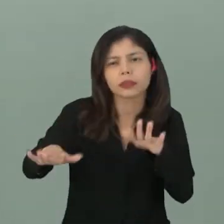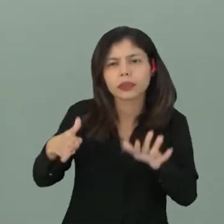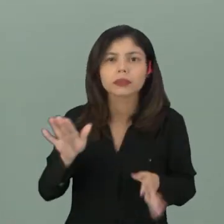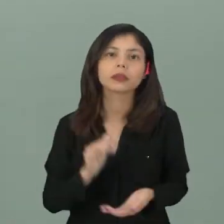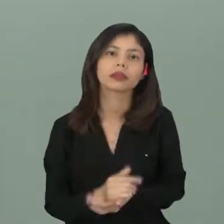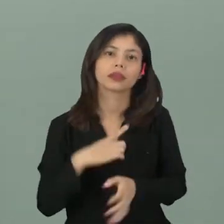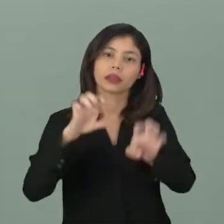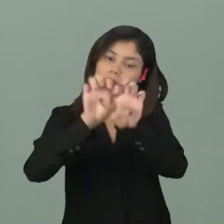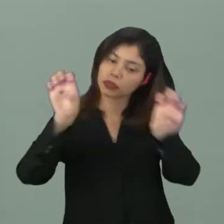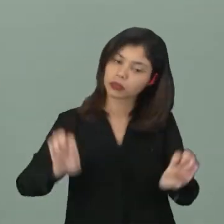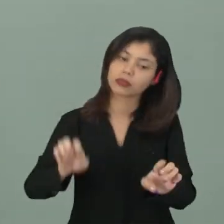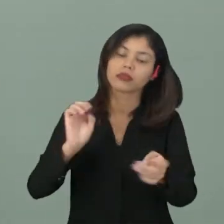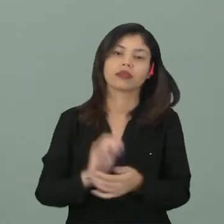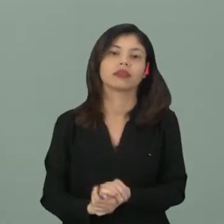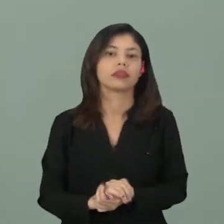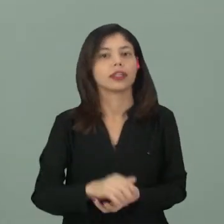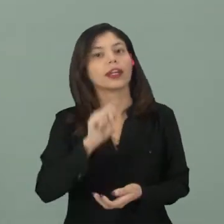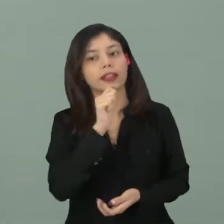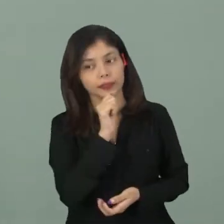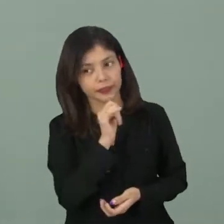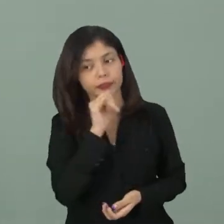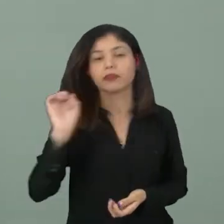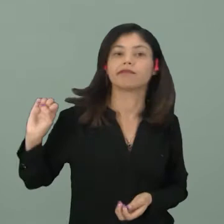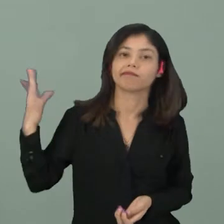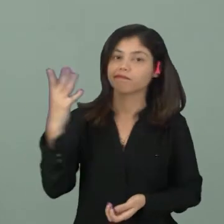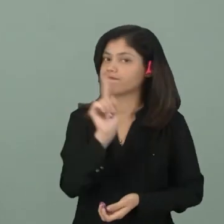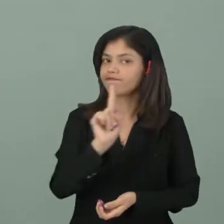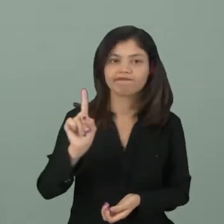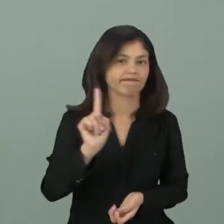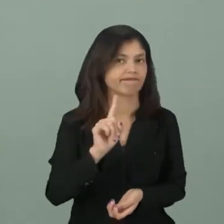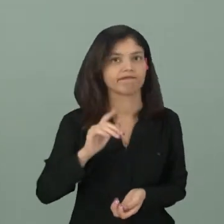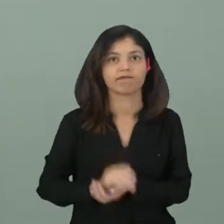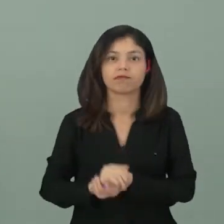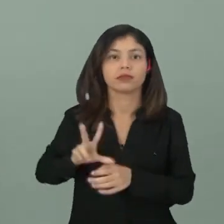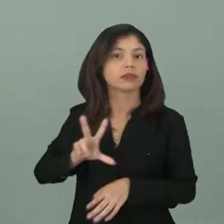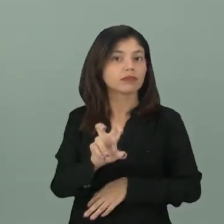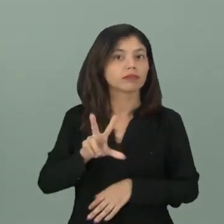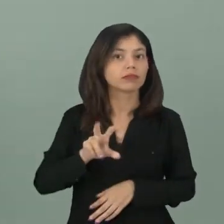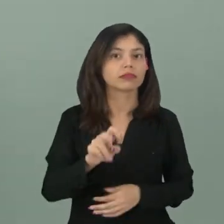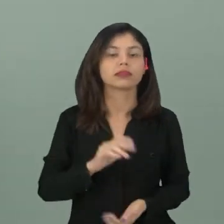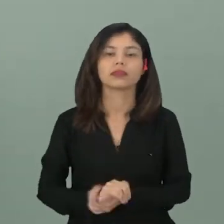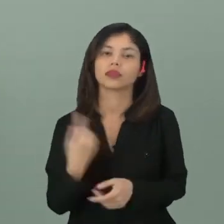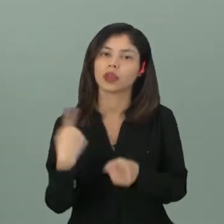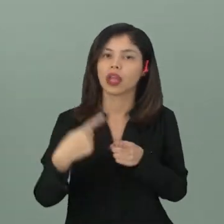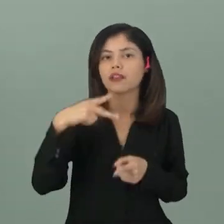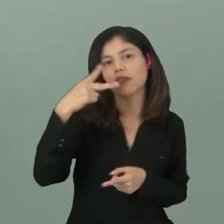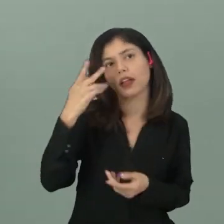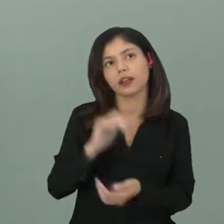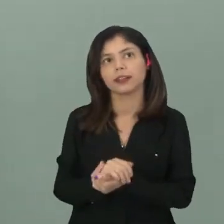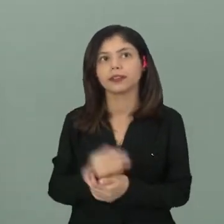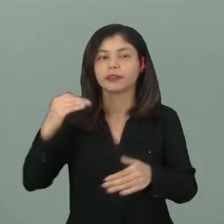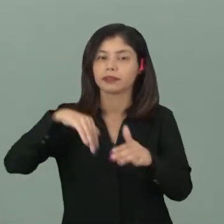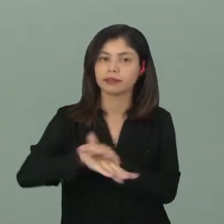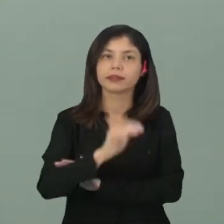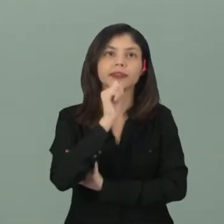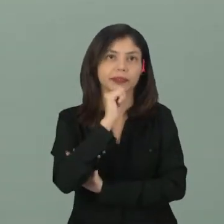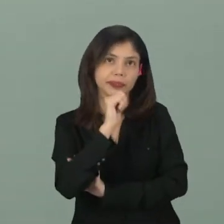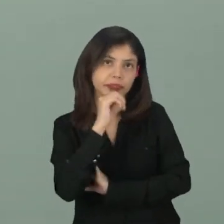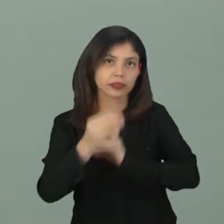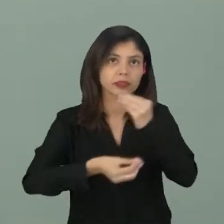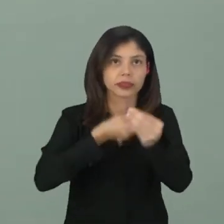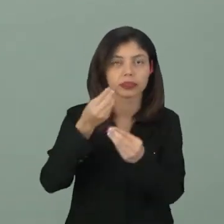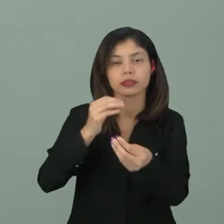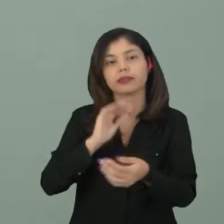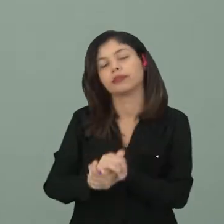ter essa estrutura, o que não acontece com os vírus, E por isso a gente fala aí que os vírus não se encaixariam como os